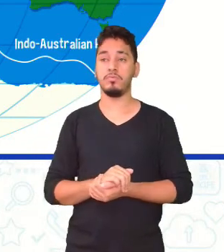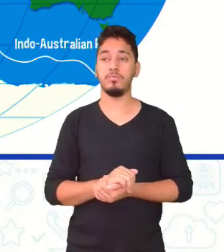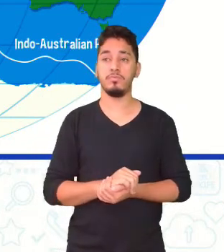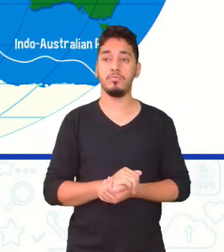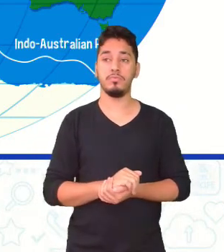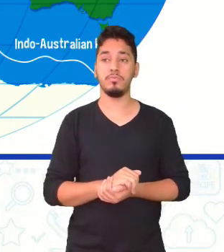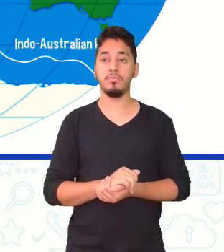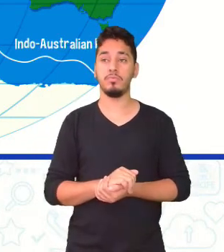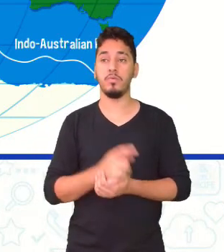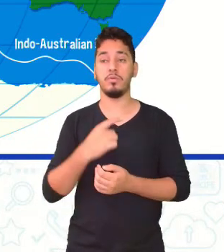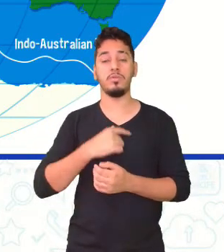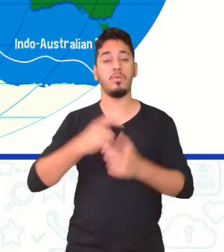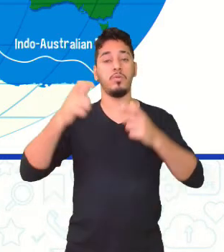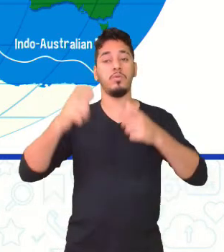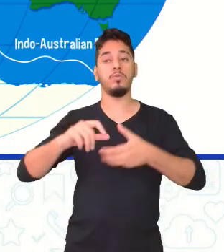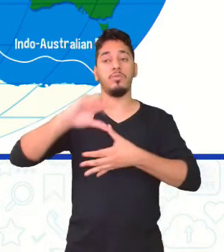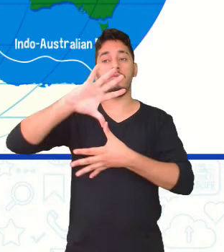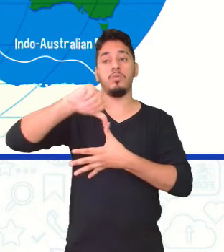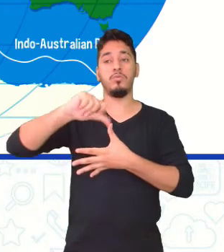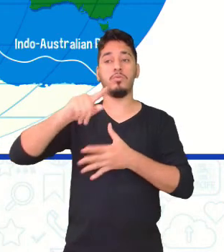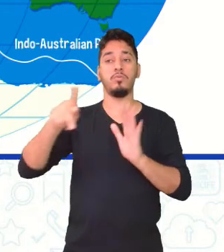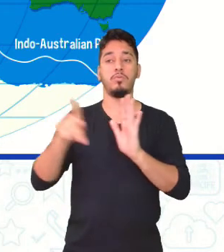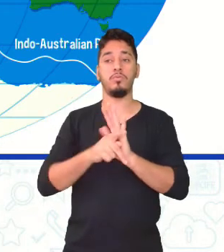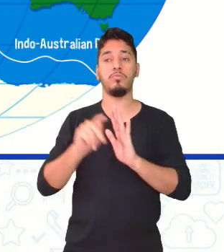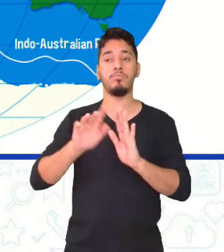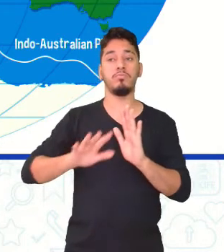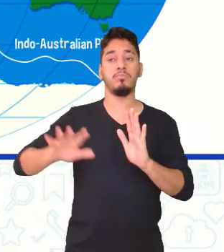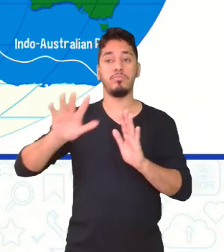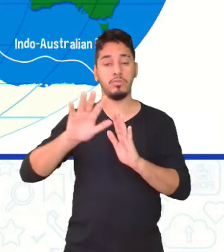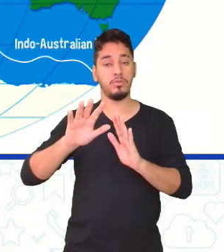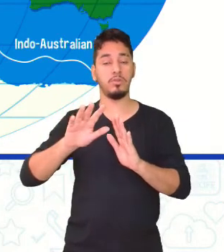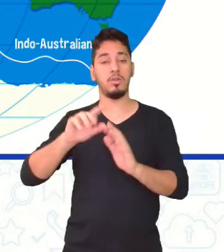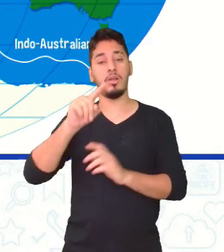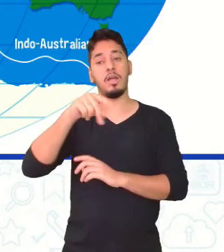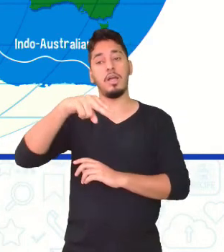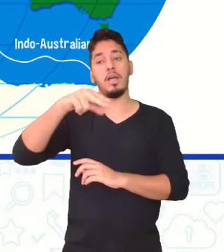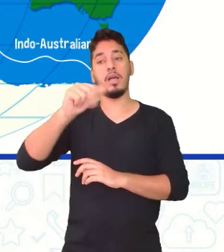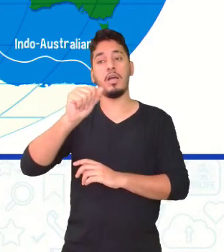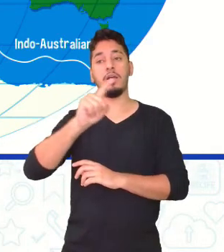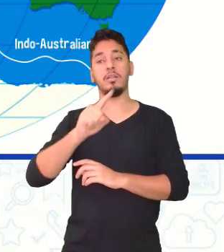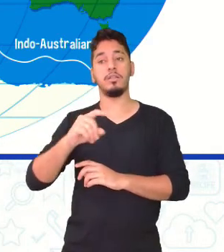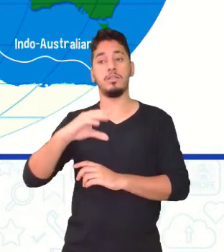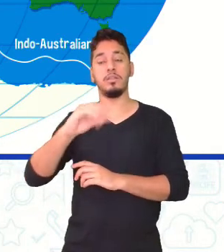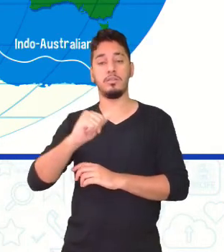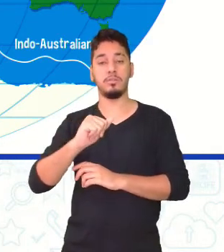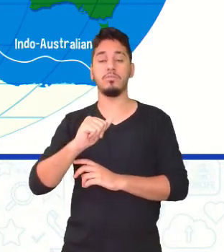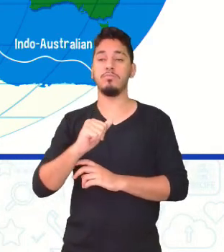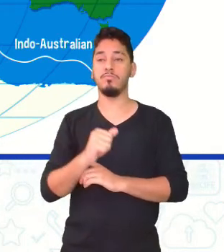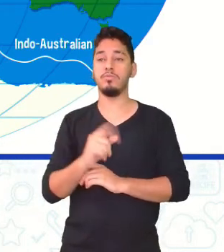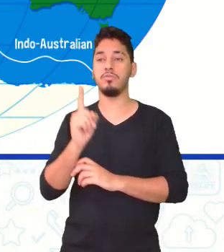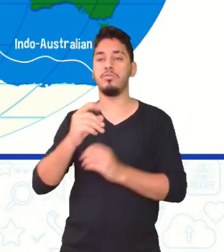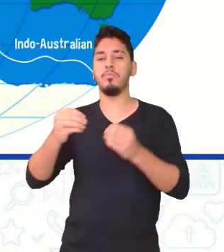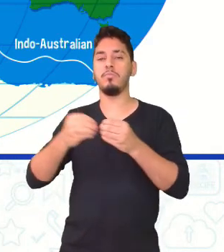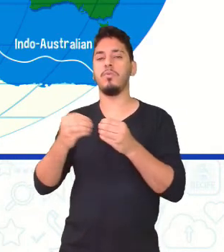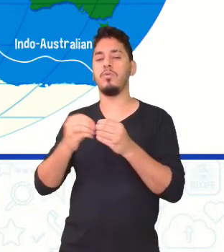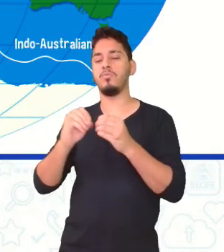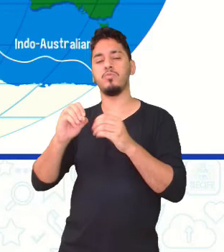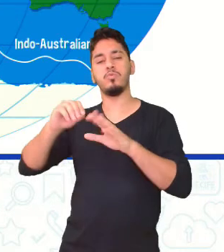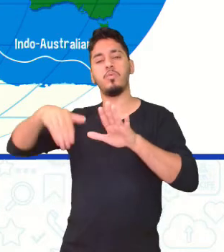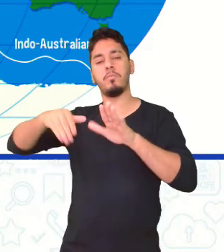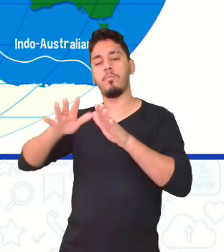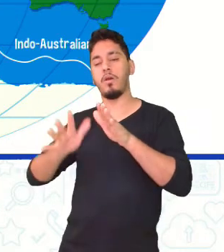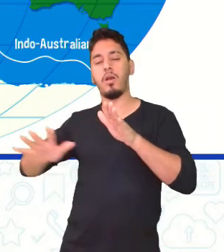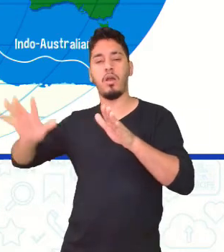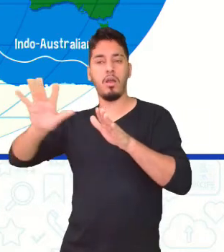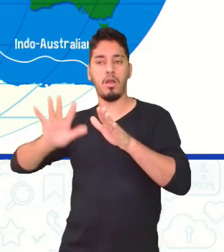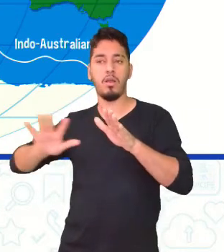continente sul-americano. Então essa placa, como ela é oceânica, ela é menos densa do que a placa continental, que é mais pesada. Já pegando o Oceano Pacífico ali, Exato. né? Aí você vê